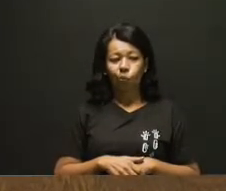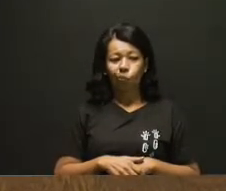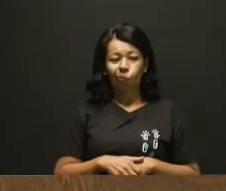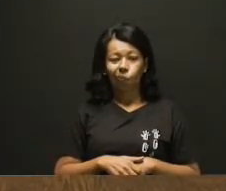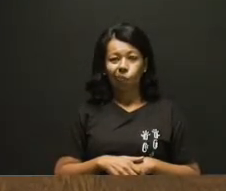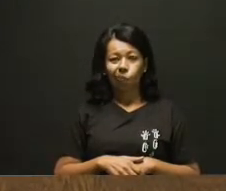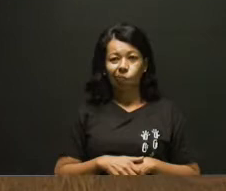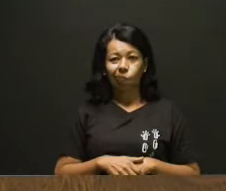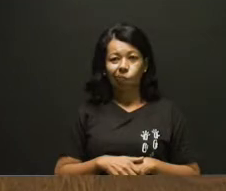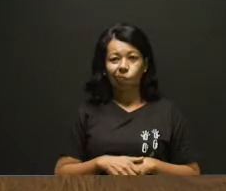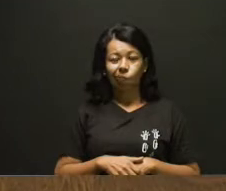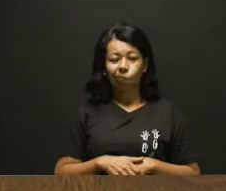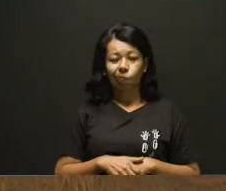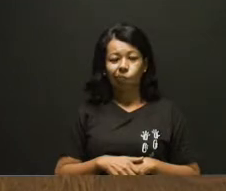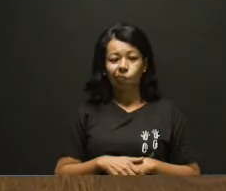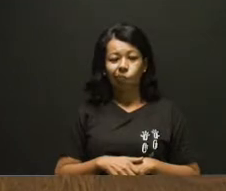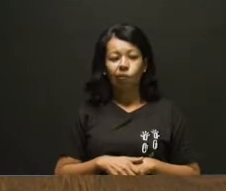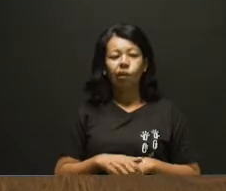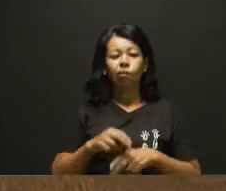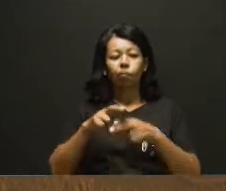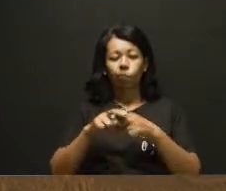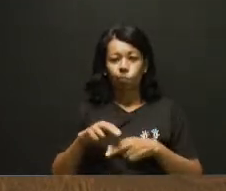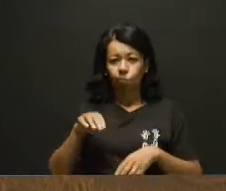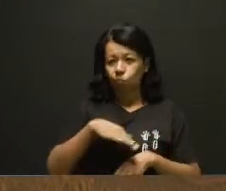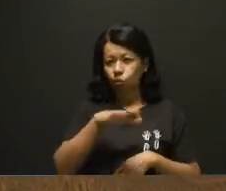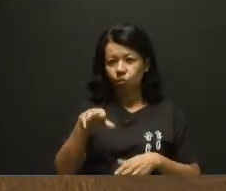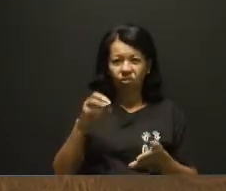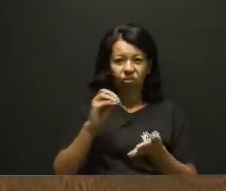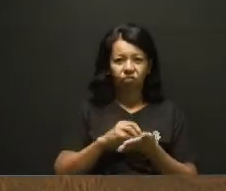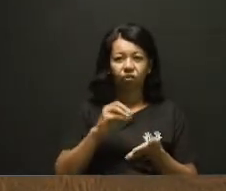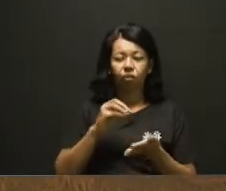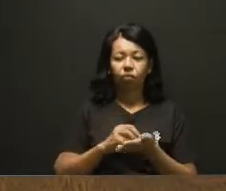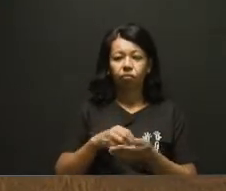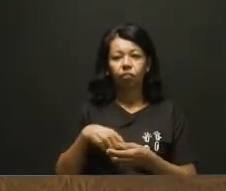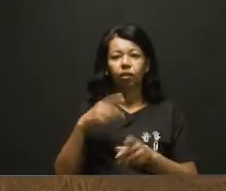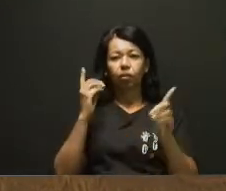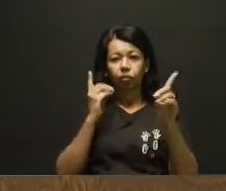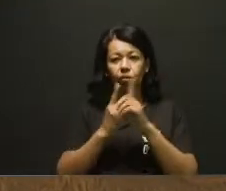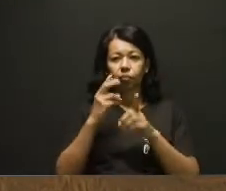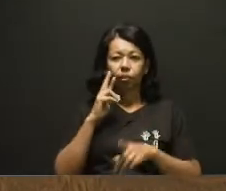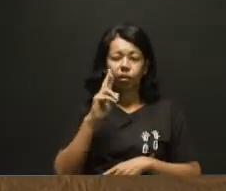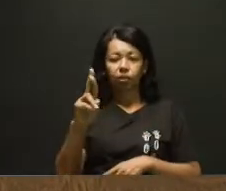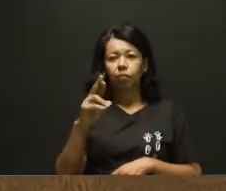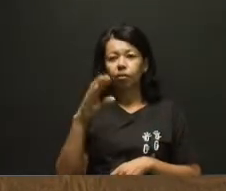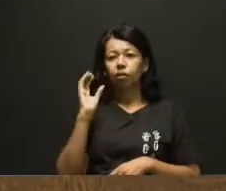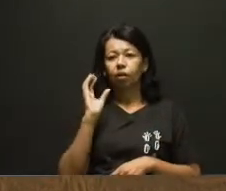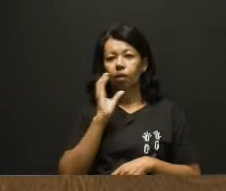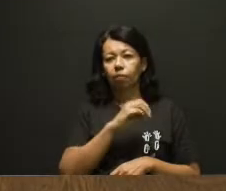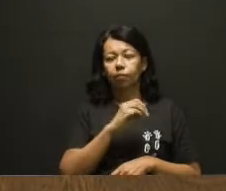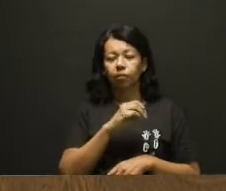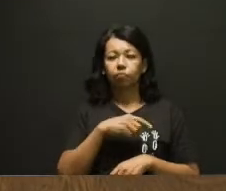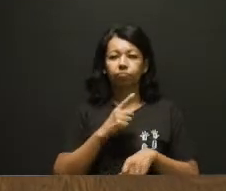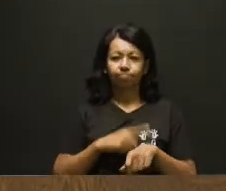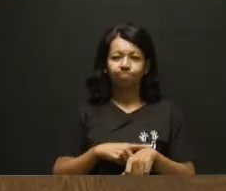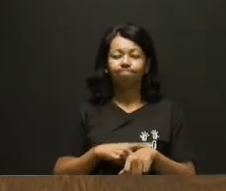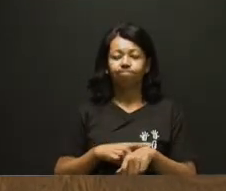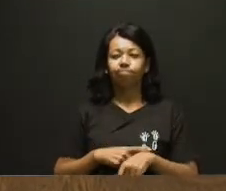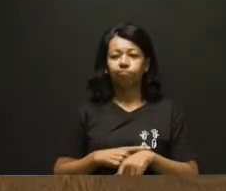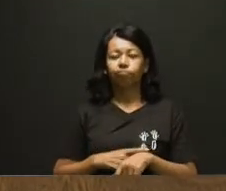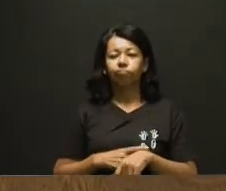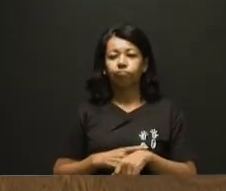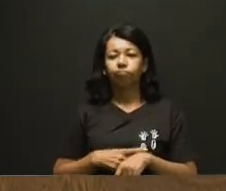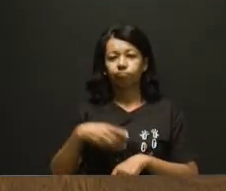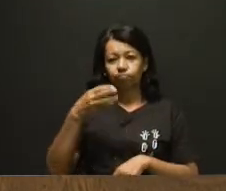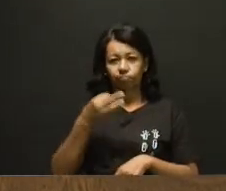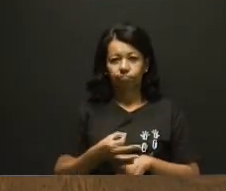por isso que toda essa demanda nós vamos buscar uma solução a curto tempo só pode ter certeza tá